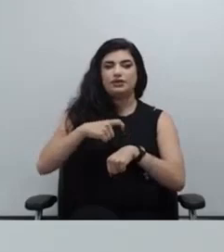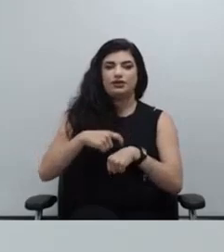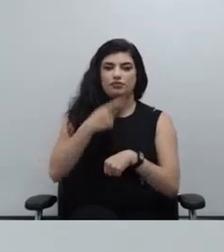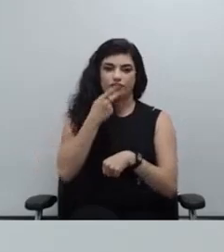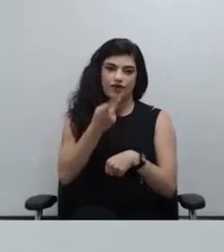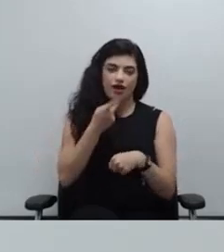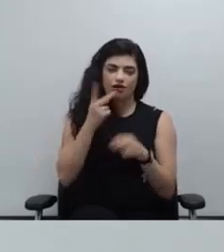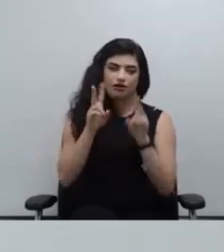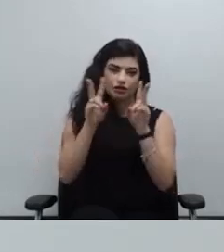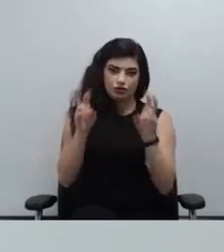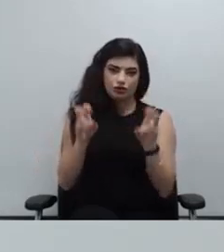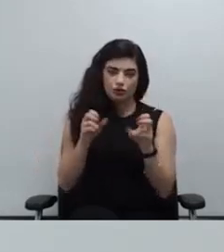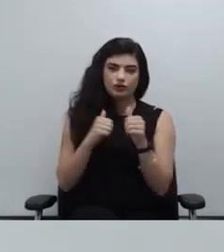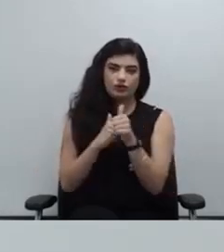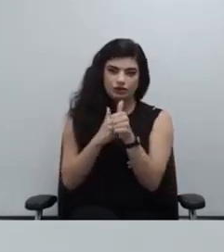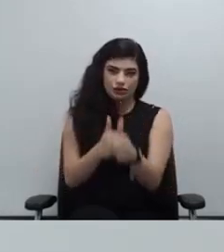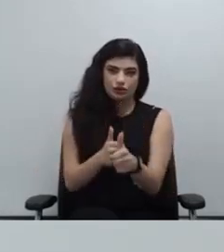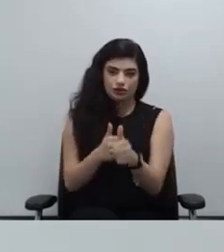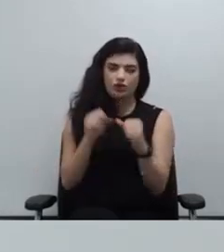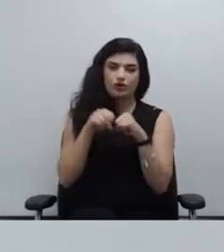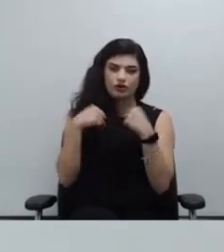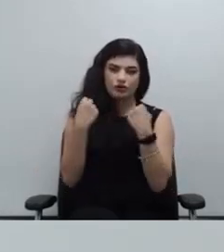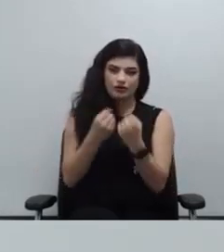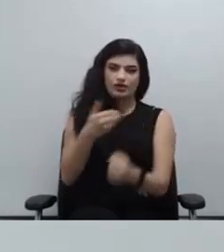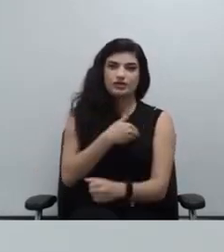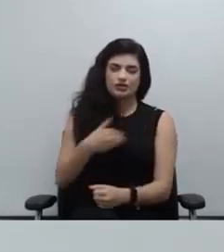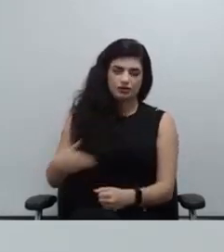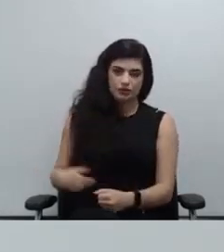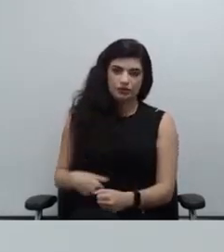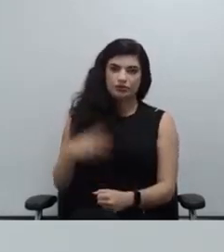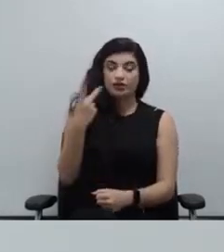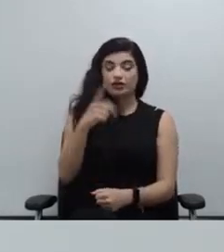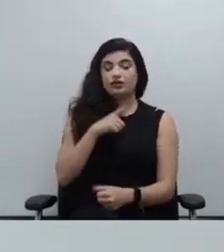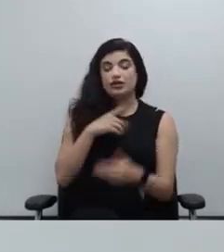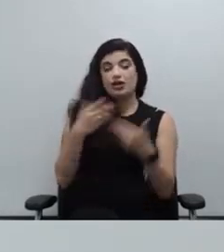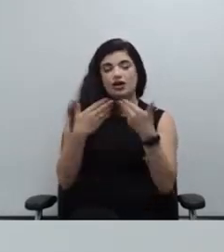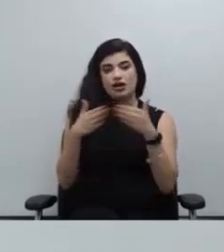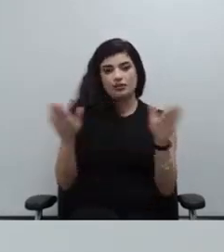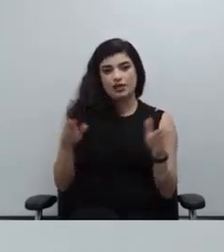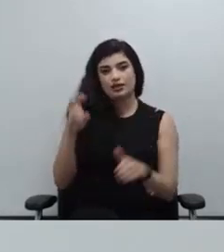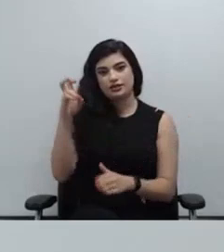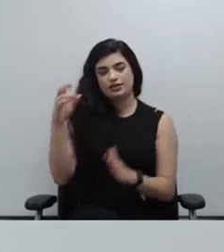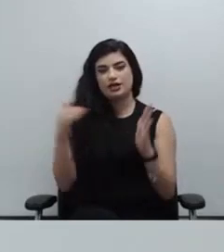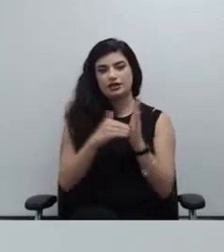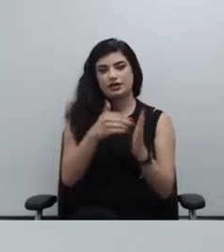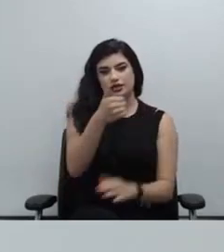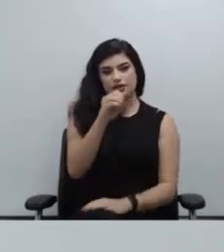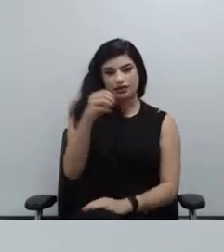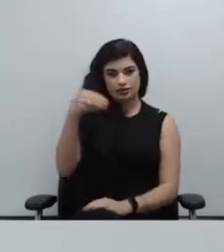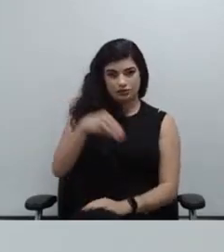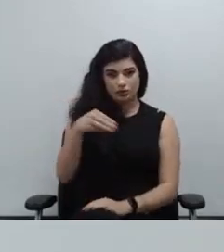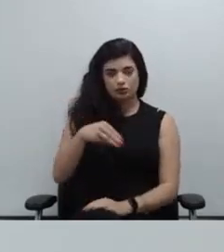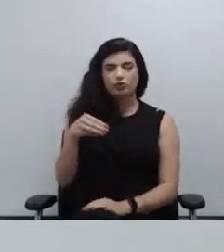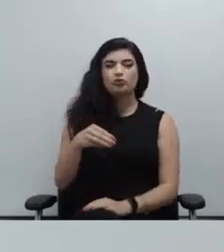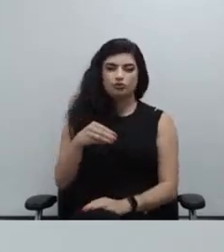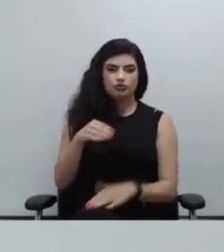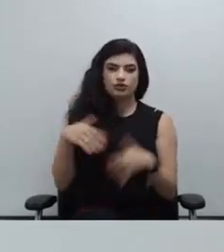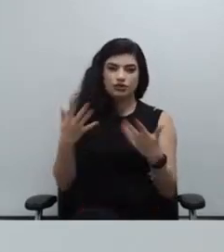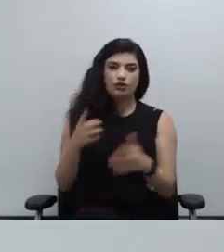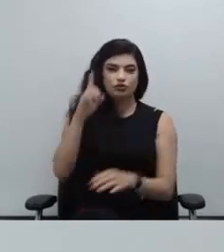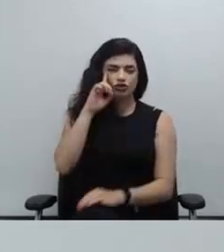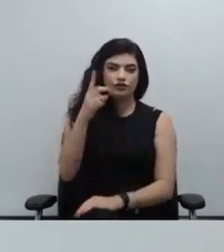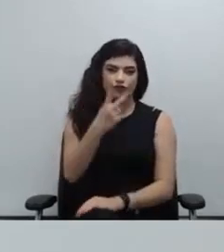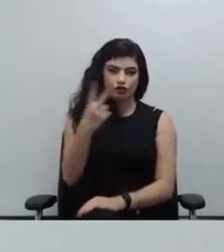classe dos servidores e servidoras da Defensoria Pública, por ocasião do momento aberto, de 5 para 10 minutos. Por fim, em 22 de